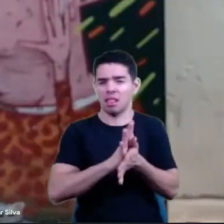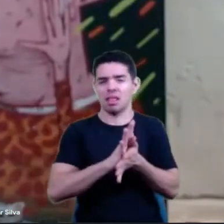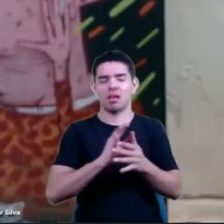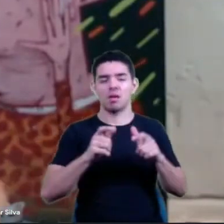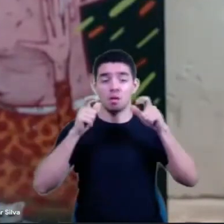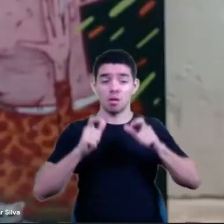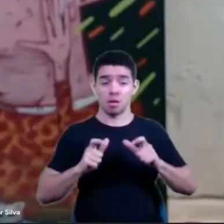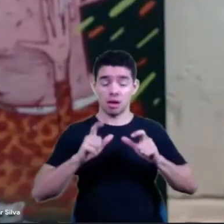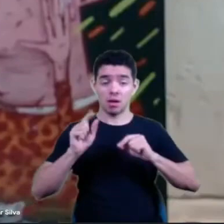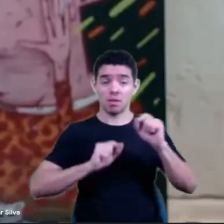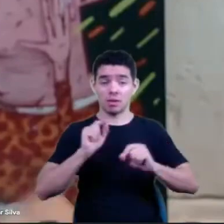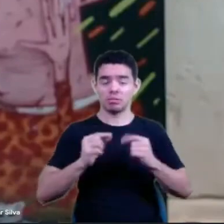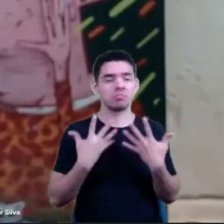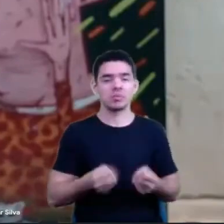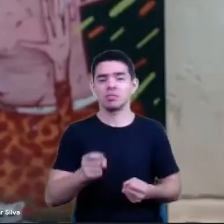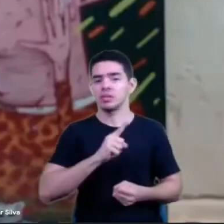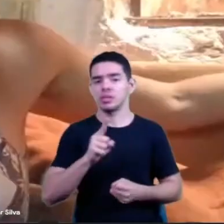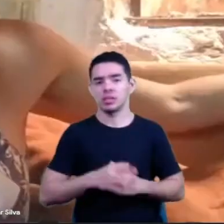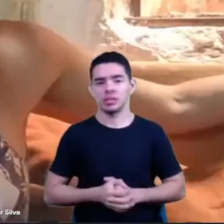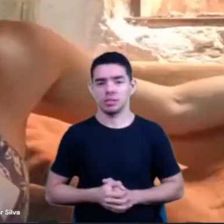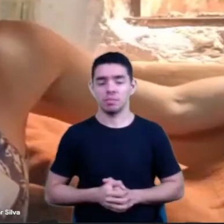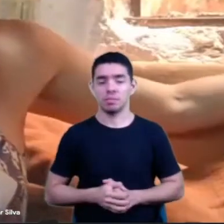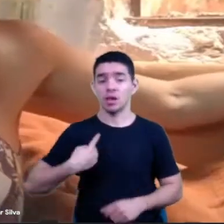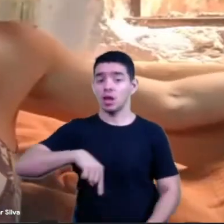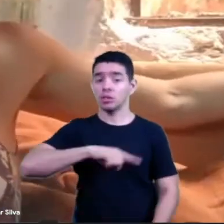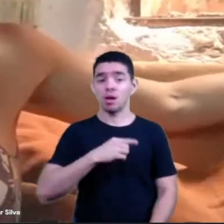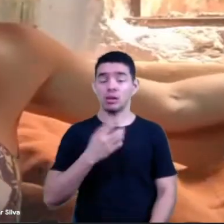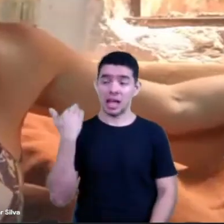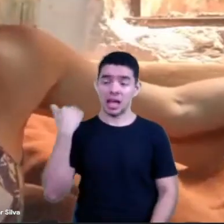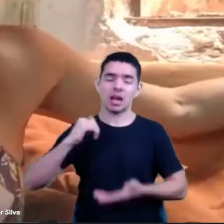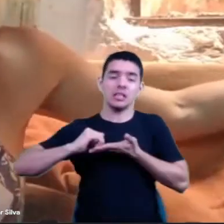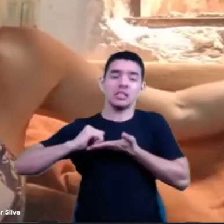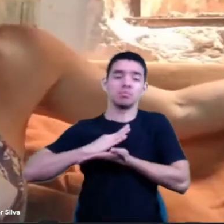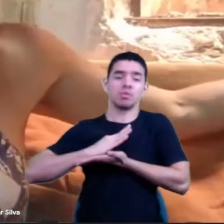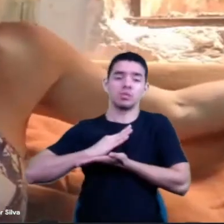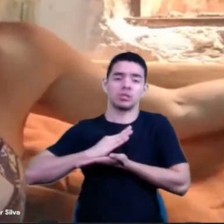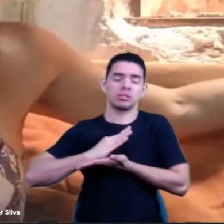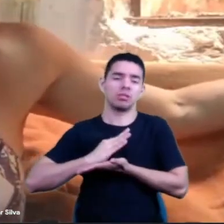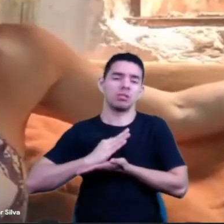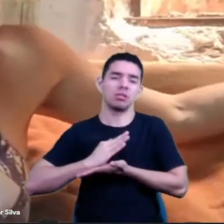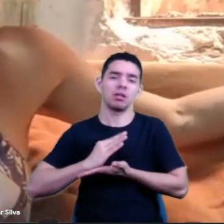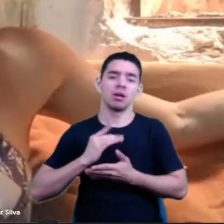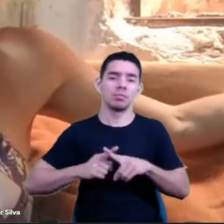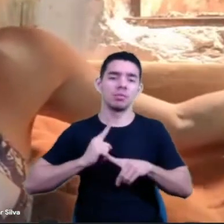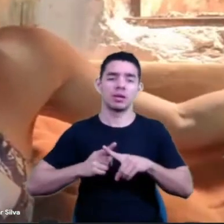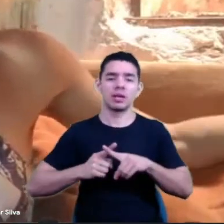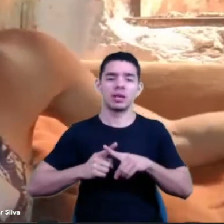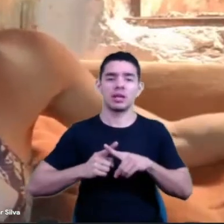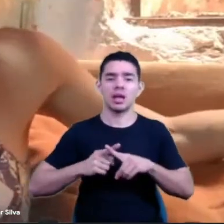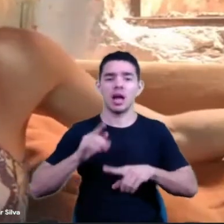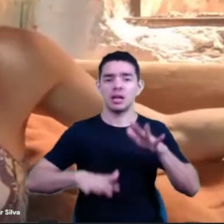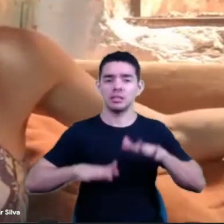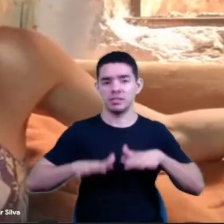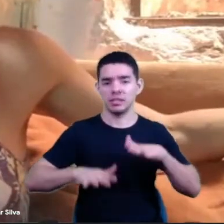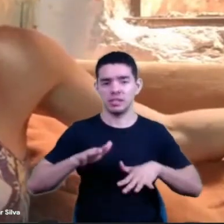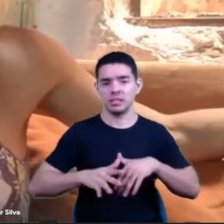não te aceita, né? Nós éramos expulsas, né? Porque a gente muitas